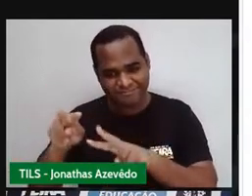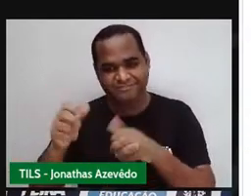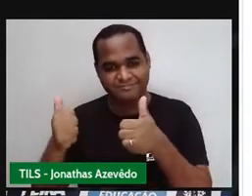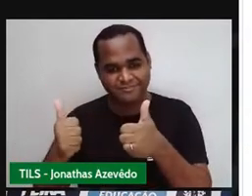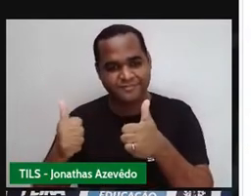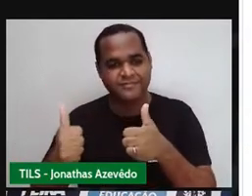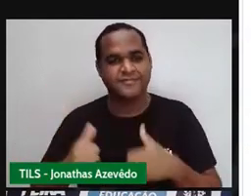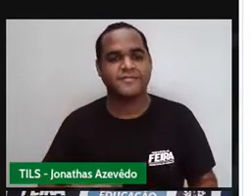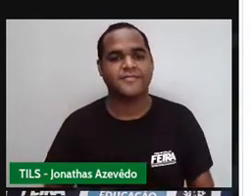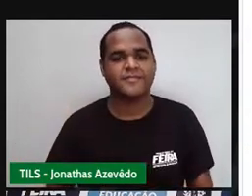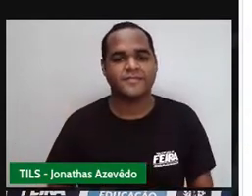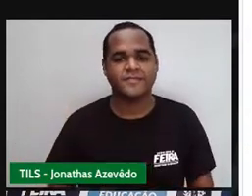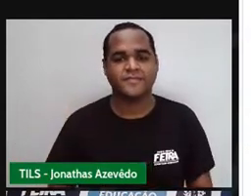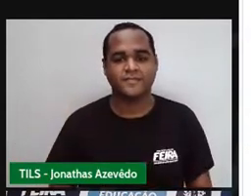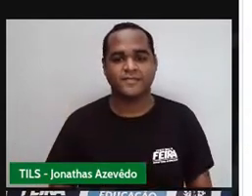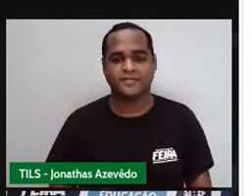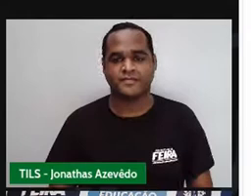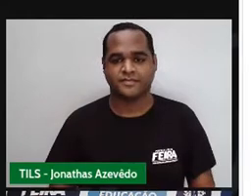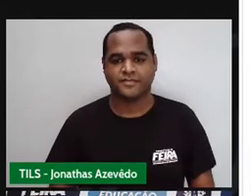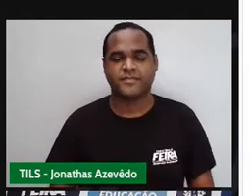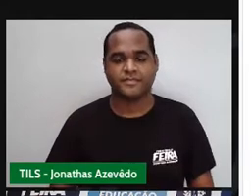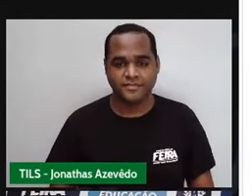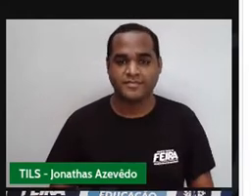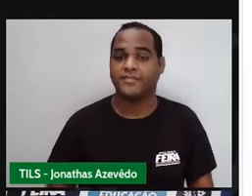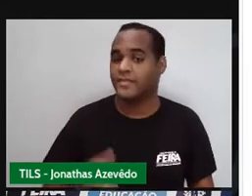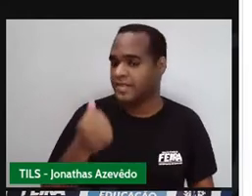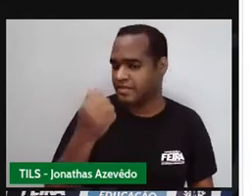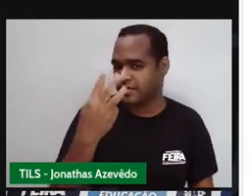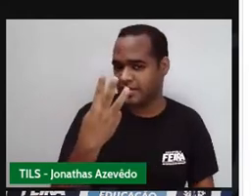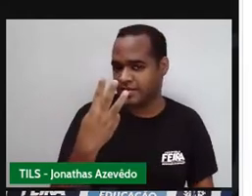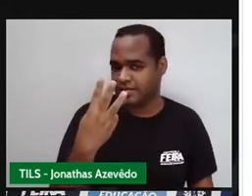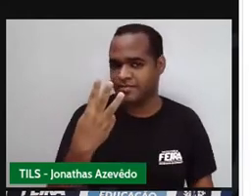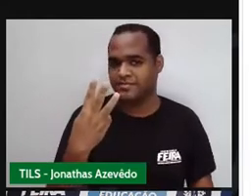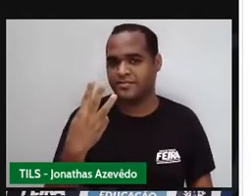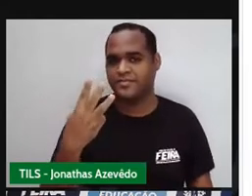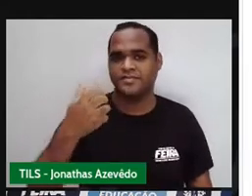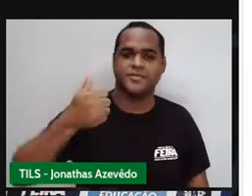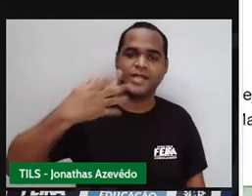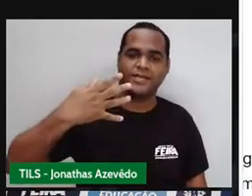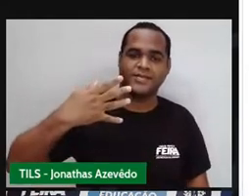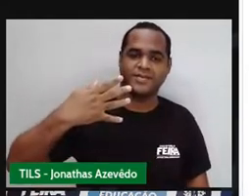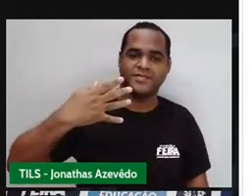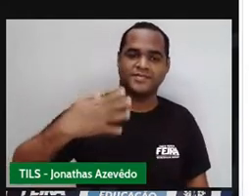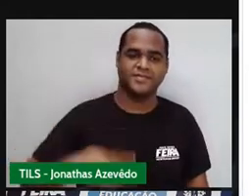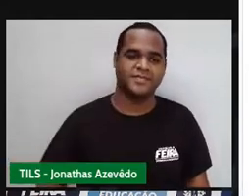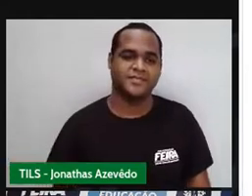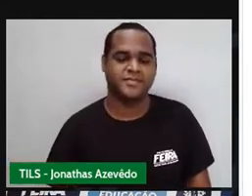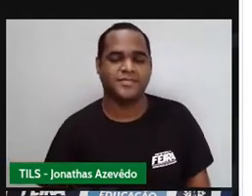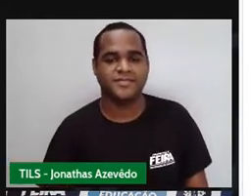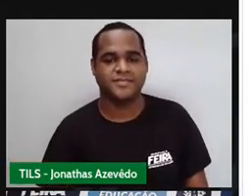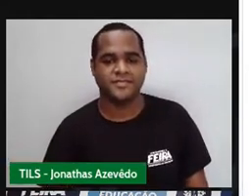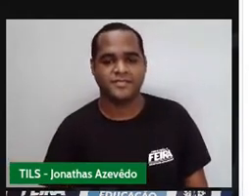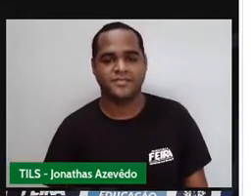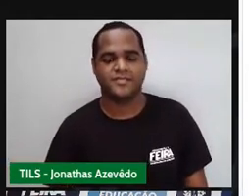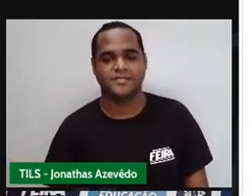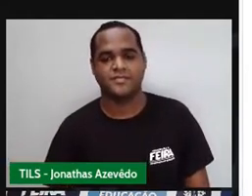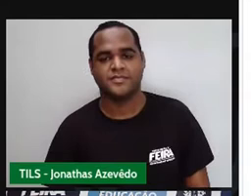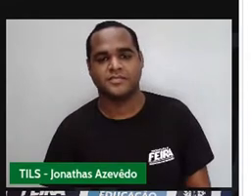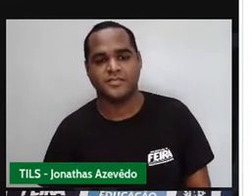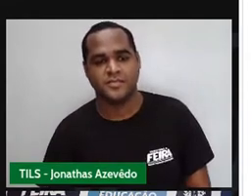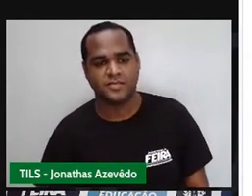tela o área da cozinha a ser 13 área da sala 14 Vamos colocar aqui